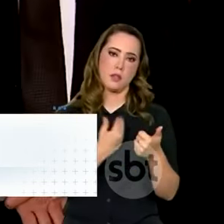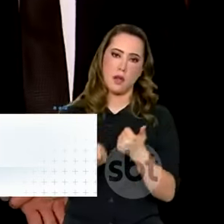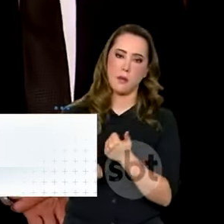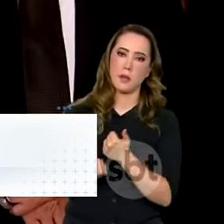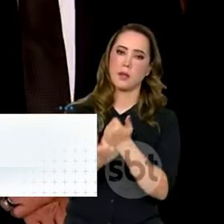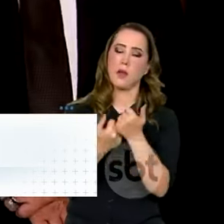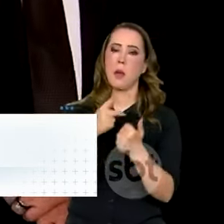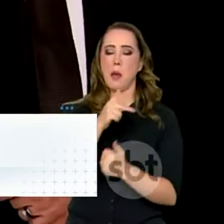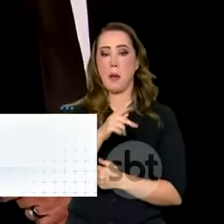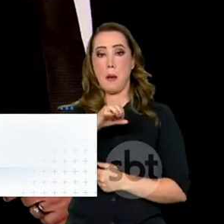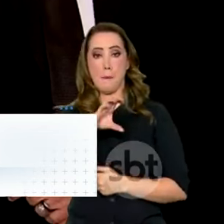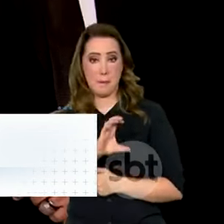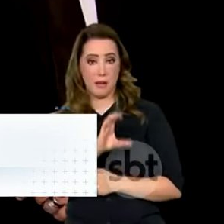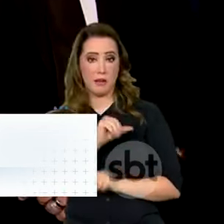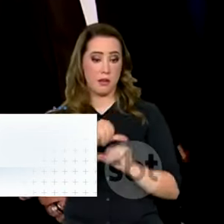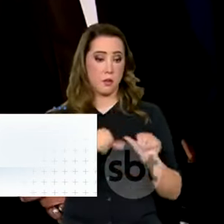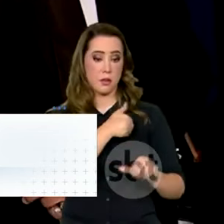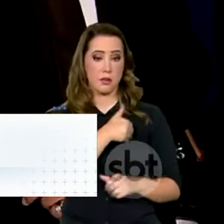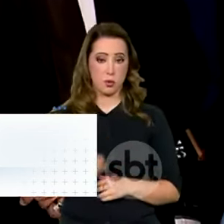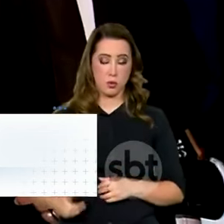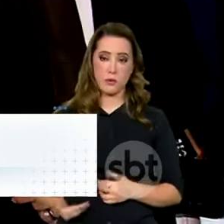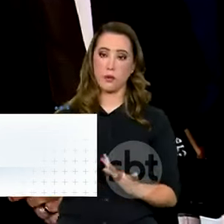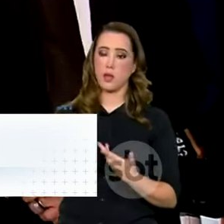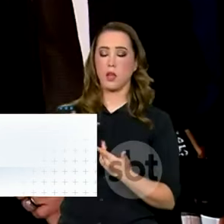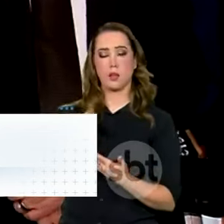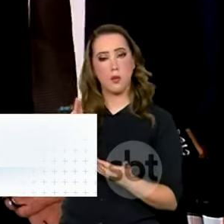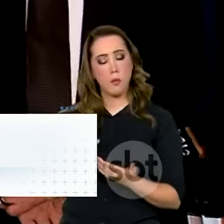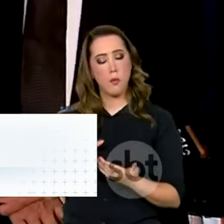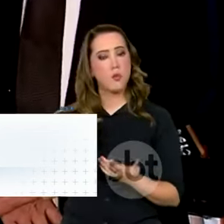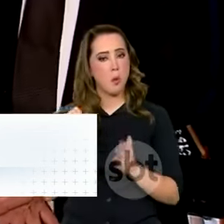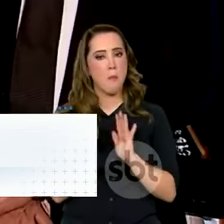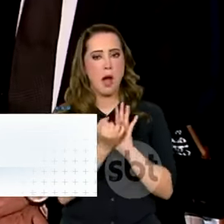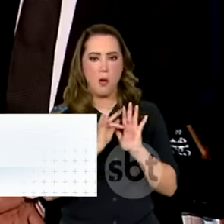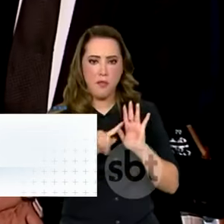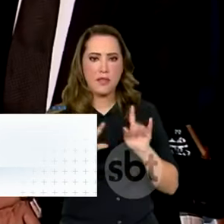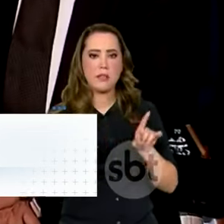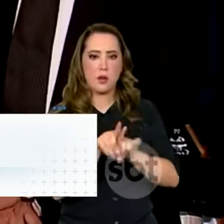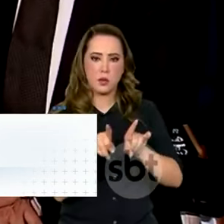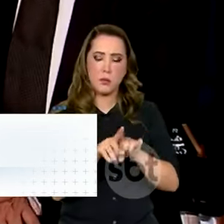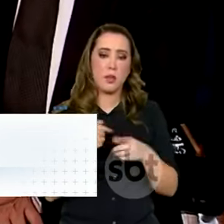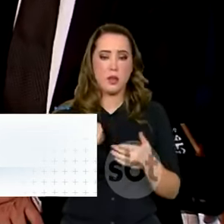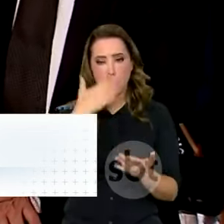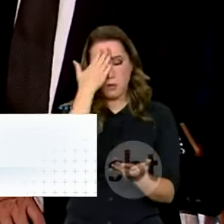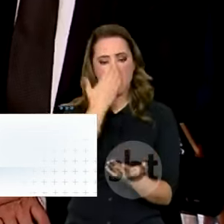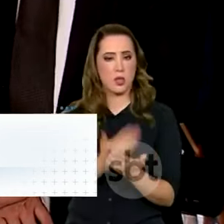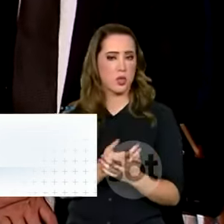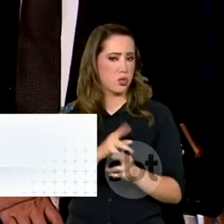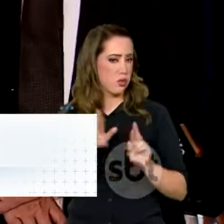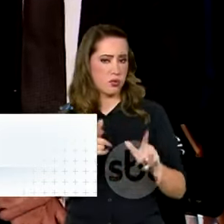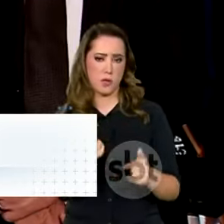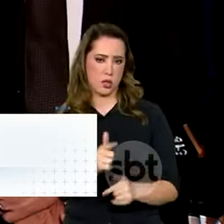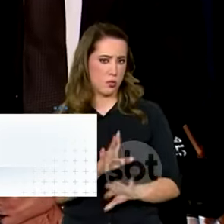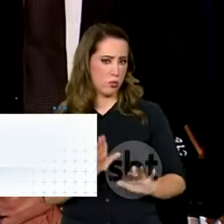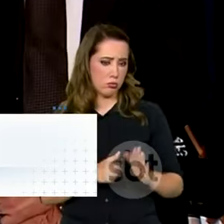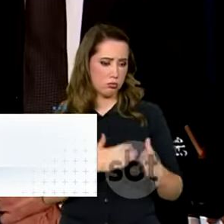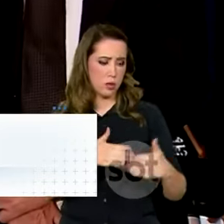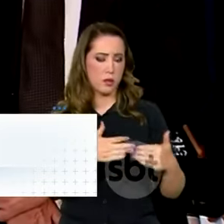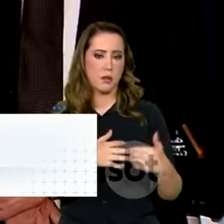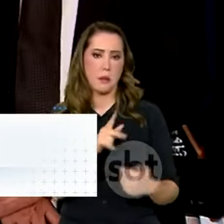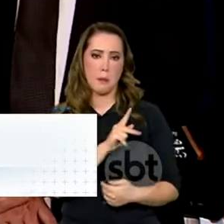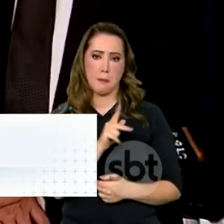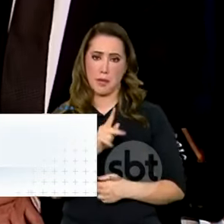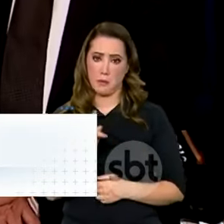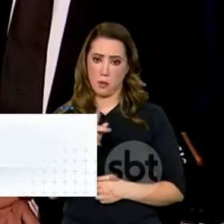da transição, ajudamos em matérias importantes como arcabouço fiscal e CAF, e eu acredito que não será diferente a partir do dia de agora. O